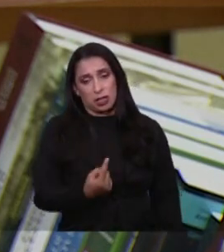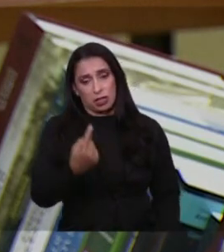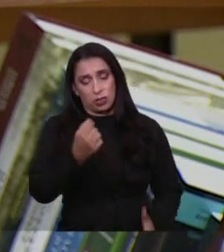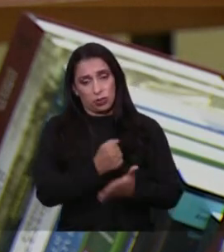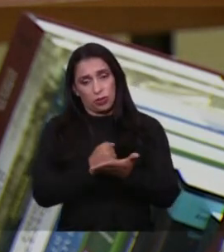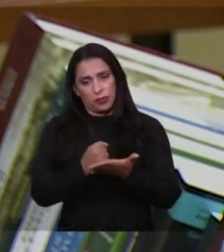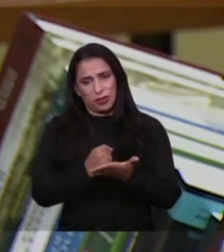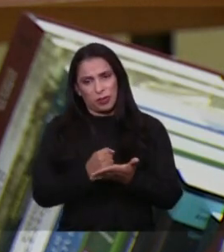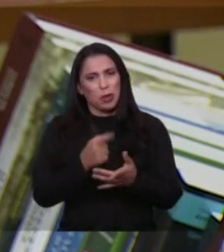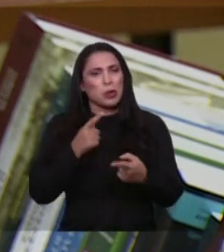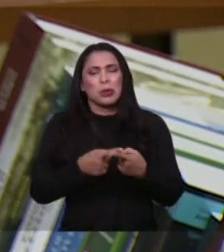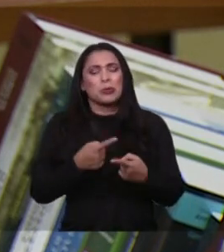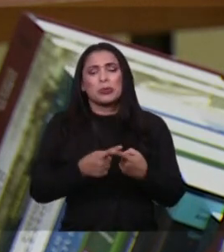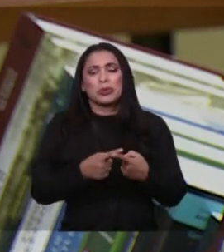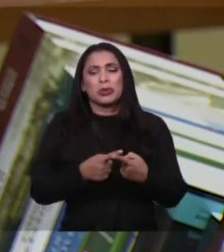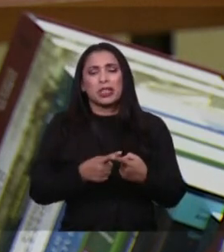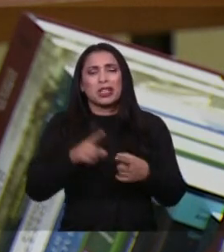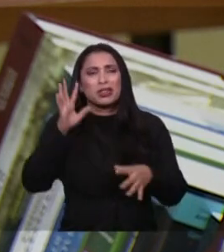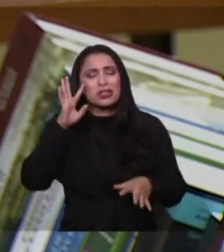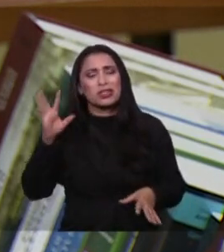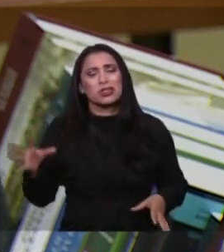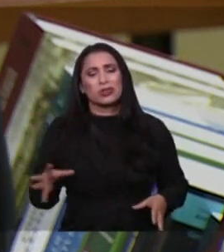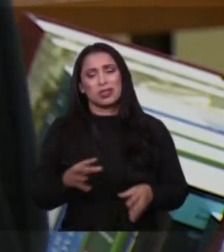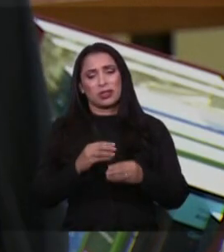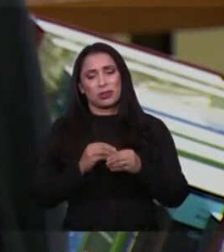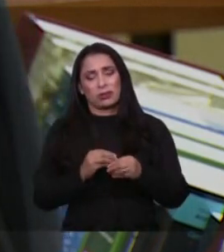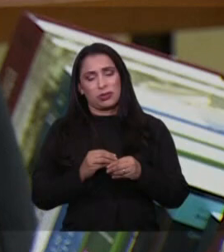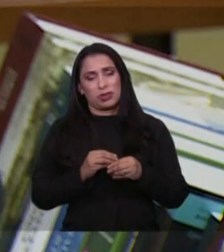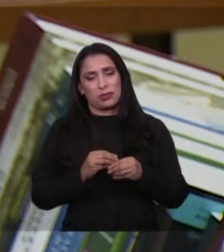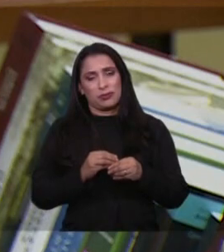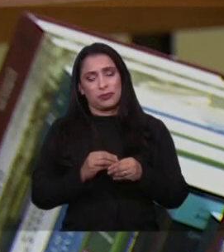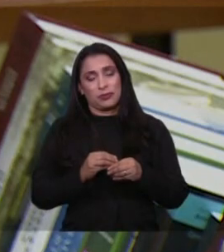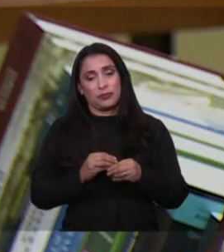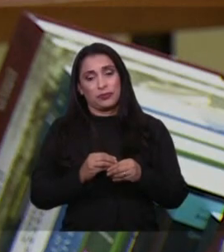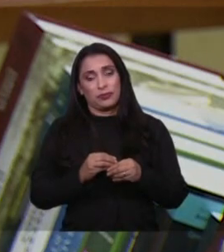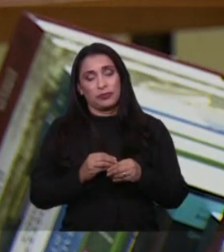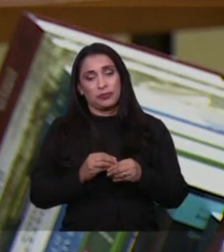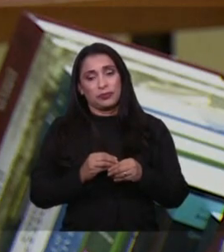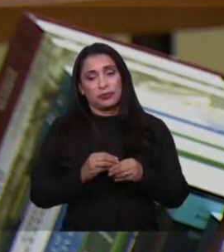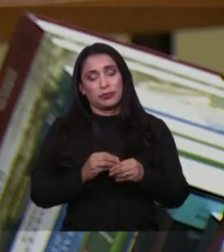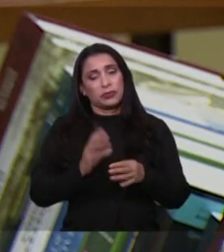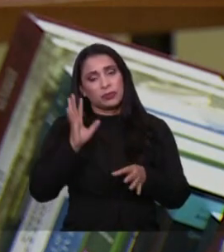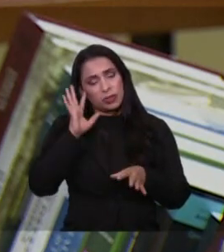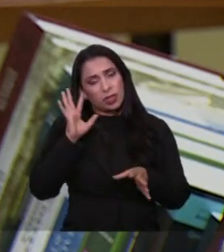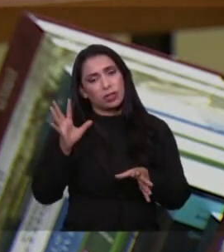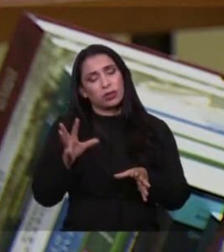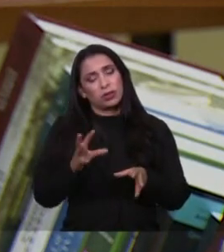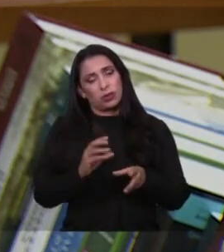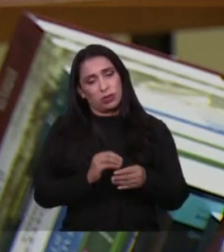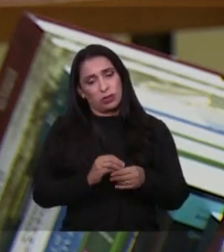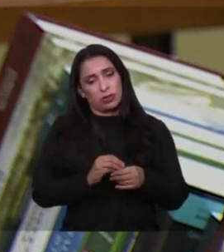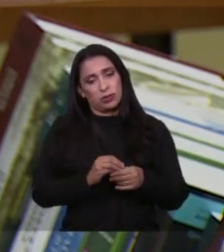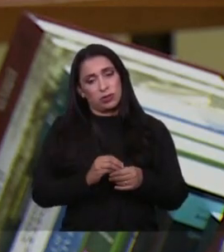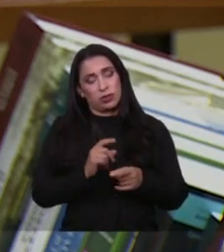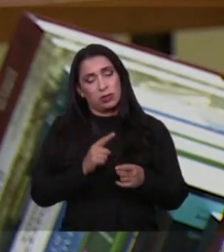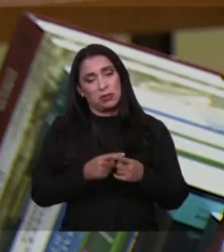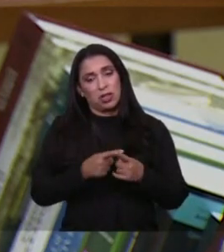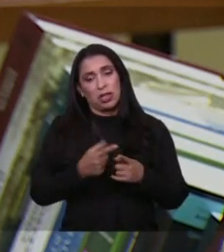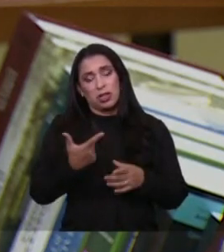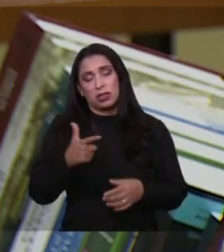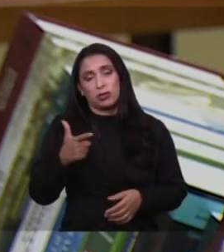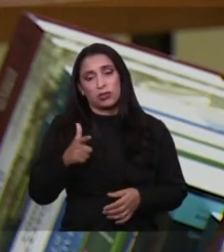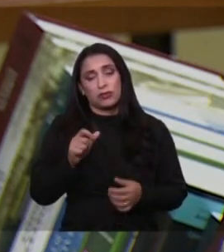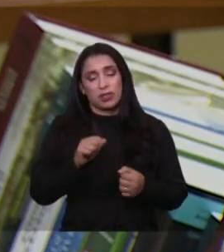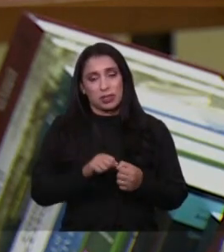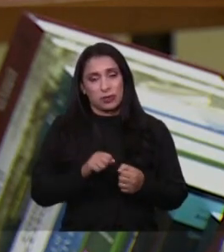fundamento. Por que que nós chegamos a essa conclusão? Nós chegamos a essa conclusão porque, se nós não tivéssemos feito